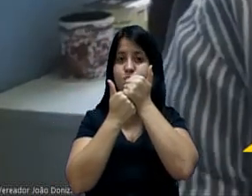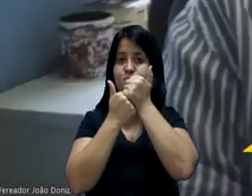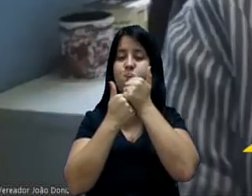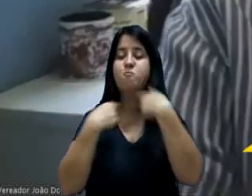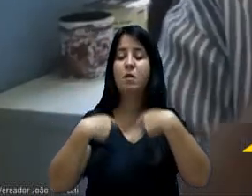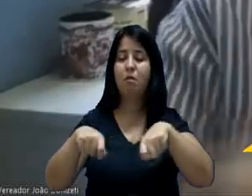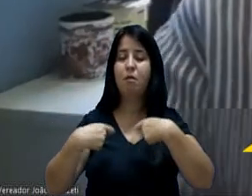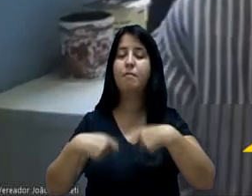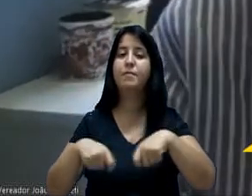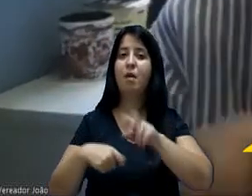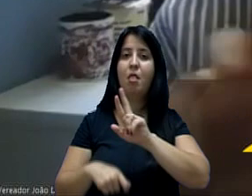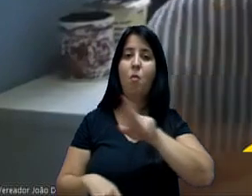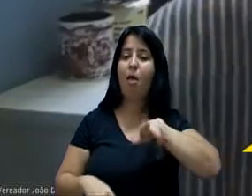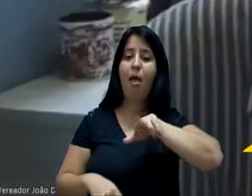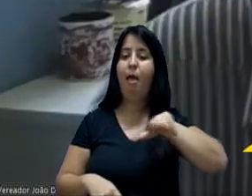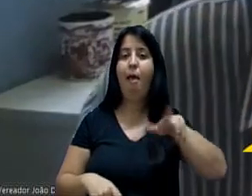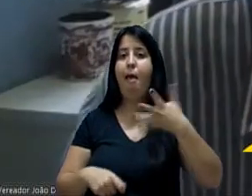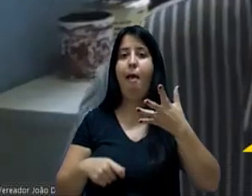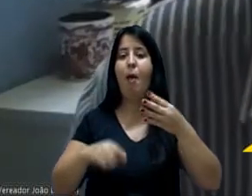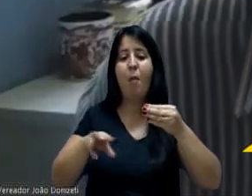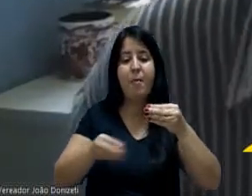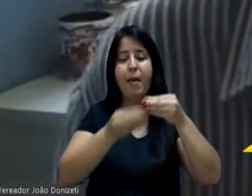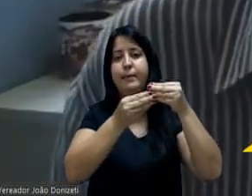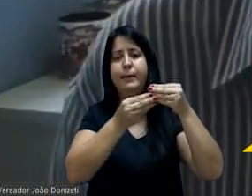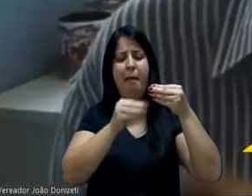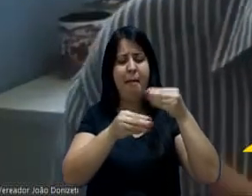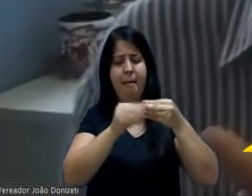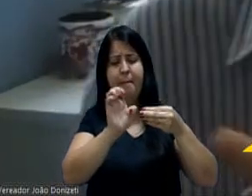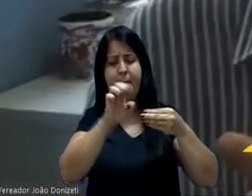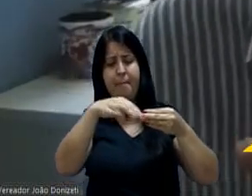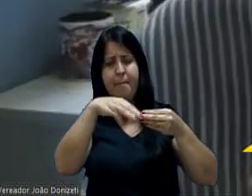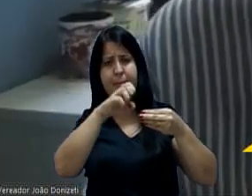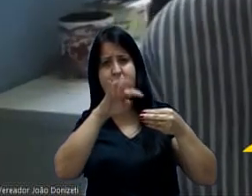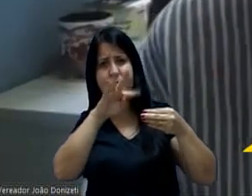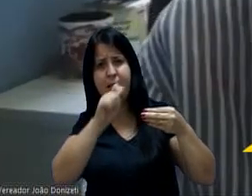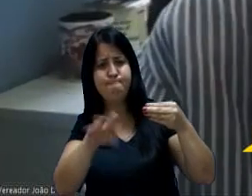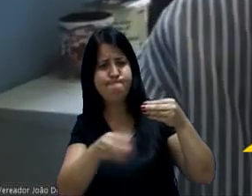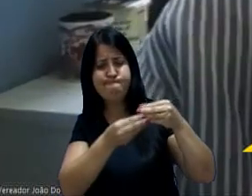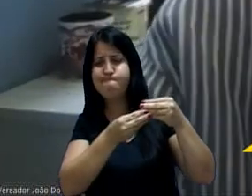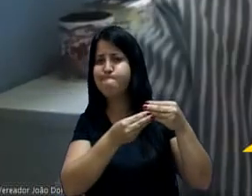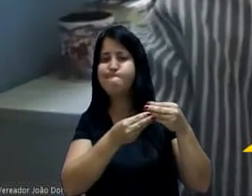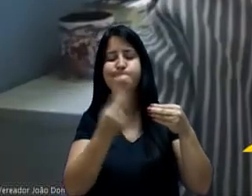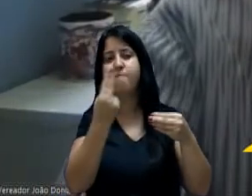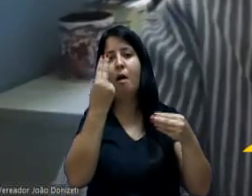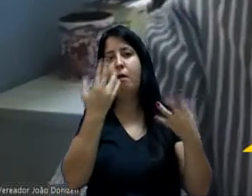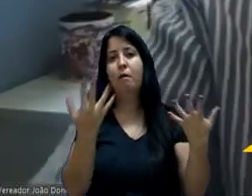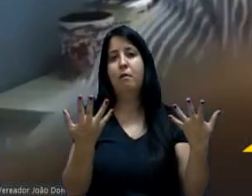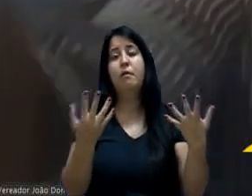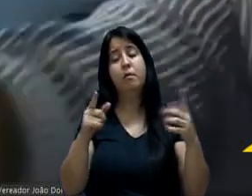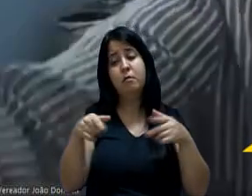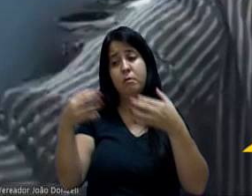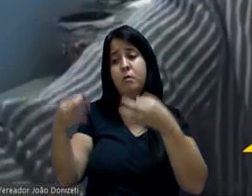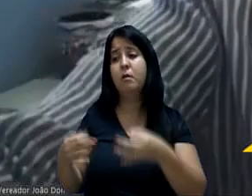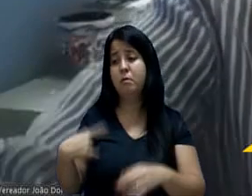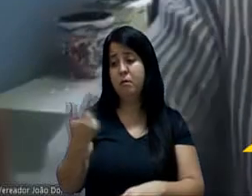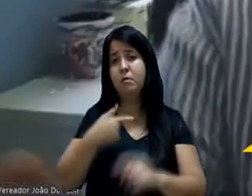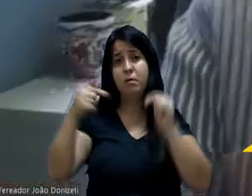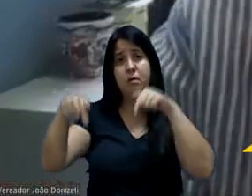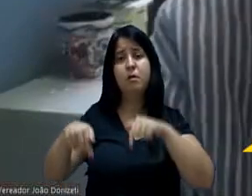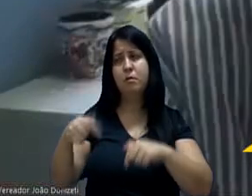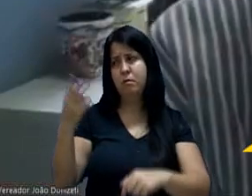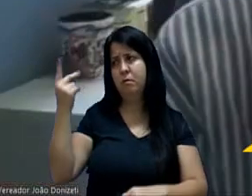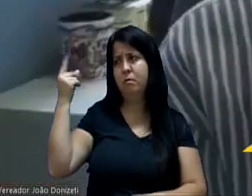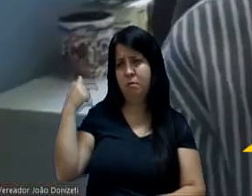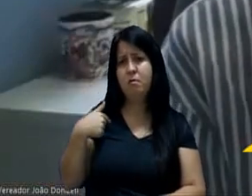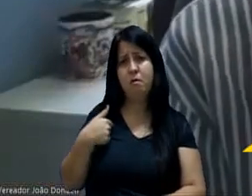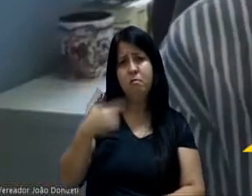substitutivo e não uma emenda. Uma emenda não comporta num projeto de lei que tem um artigo. Isso é de praxe nessa casa, desde que eu me conheço por